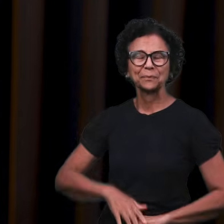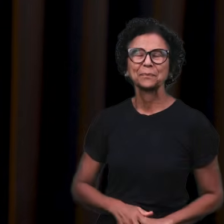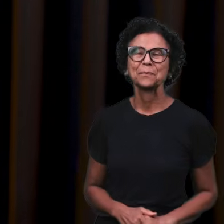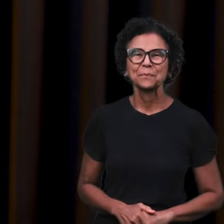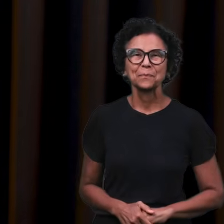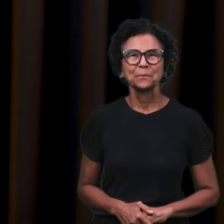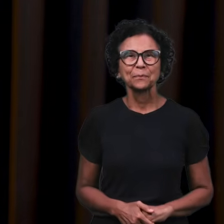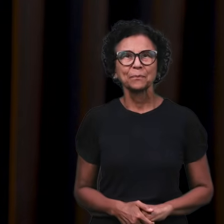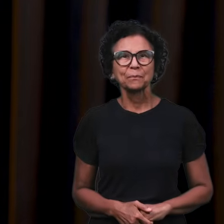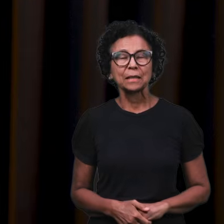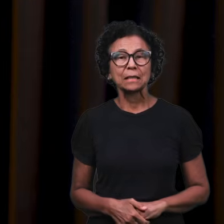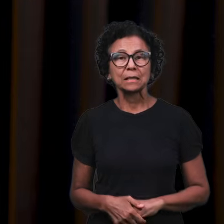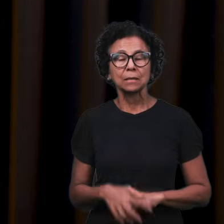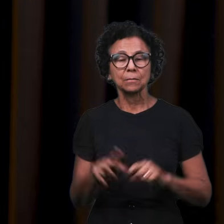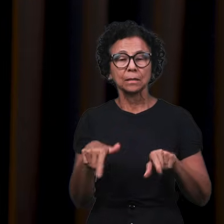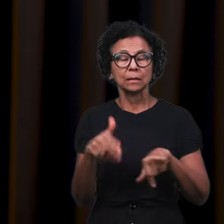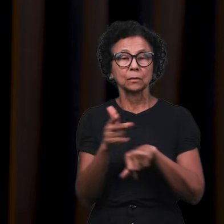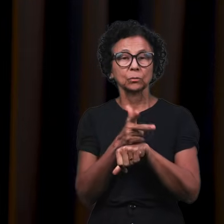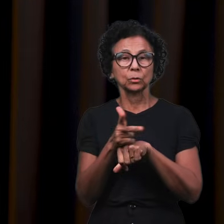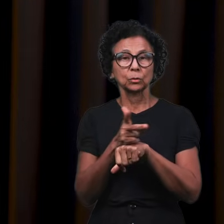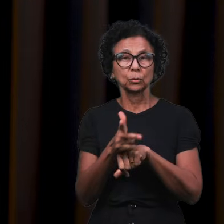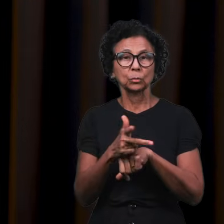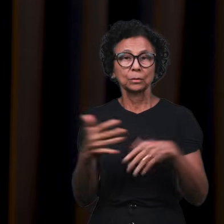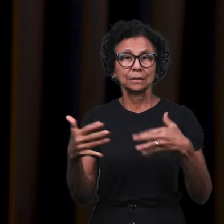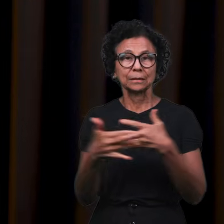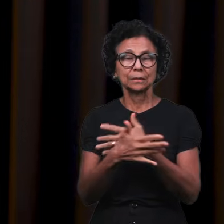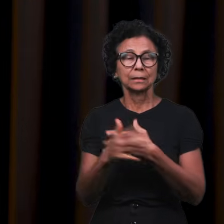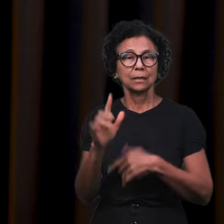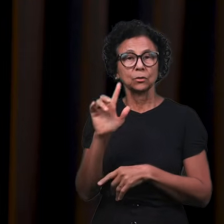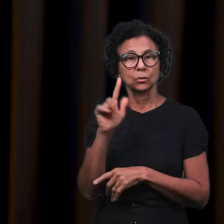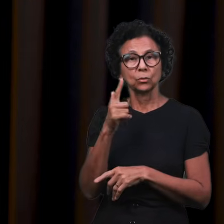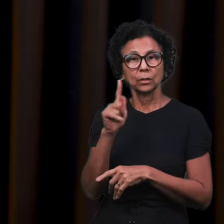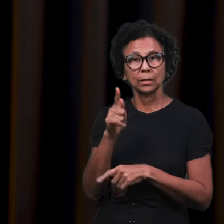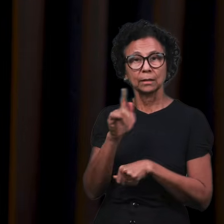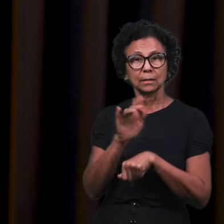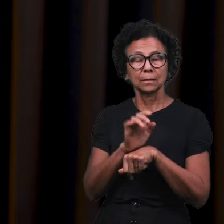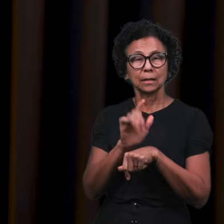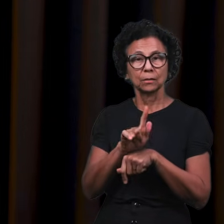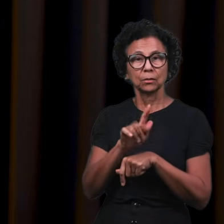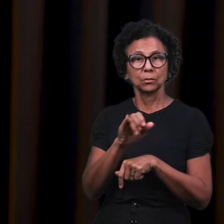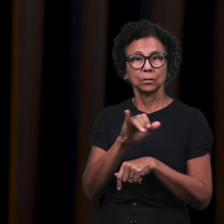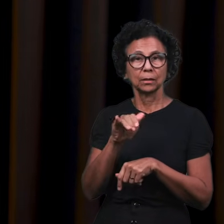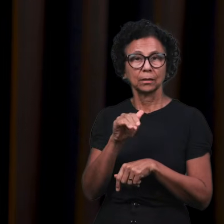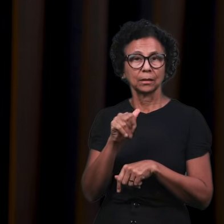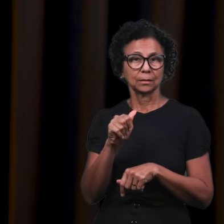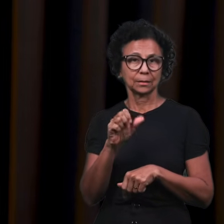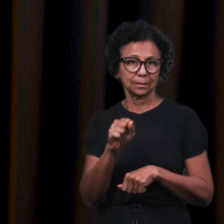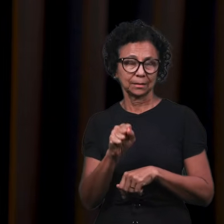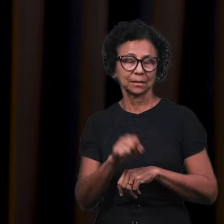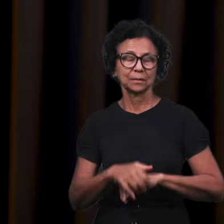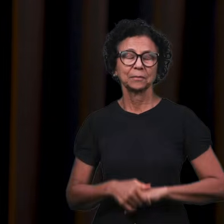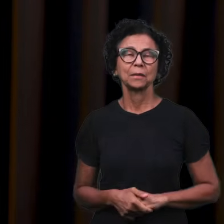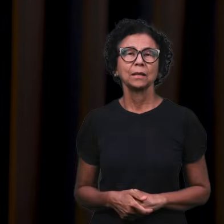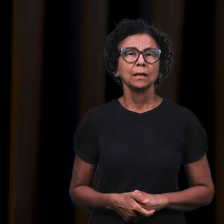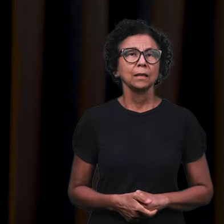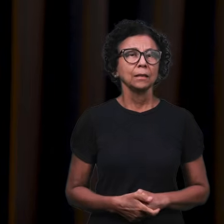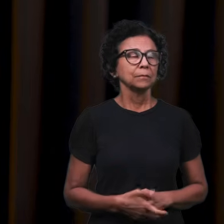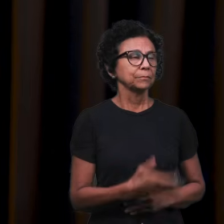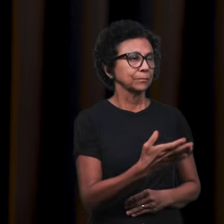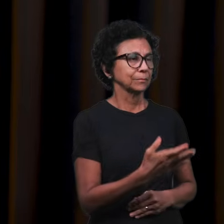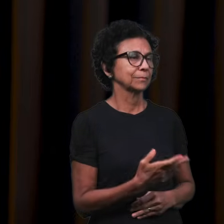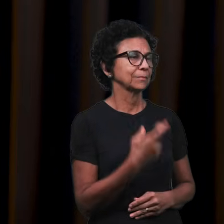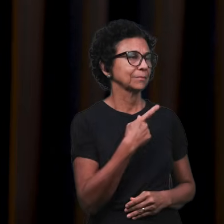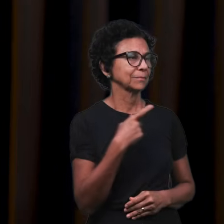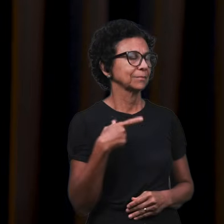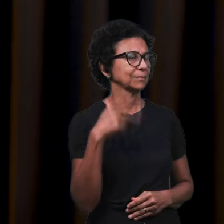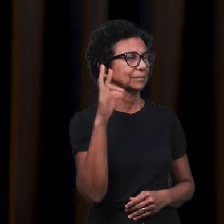Nós falamos aqui dos nossos estúdios na cidade de Goiânia, no estado de Goiás. Comigo aqui no estúdio, pastor Orlando